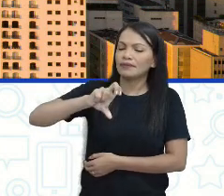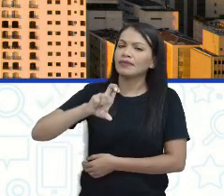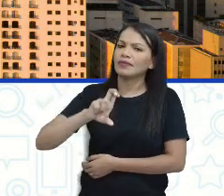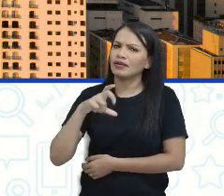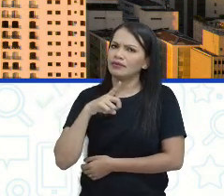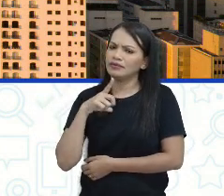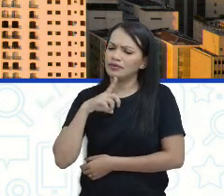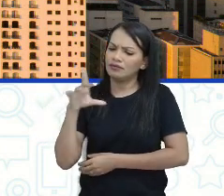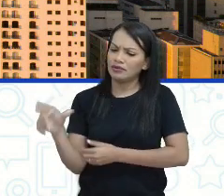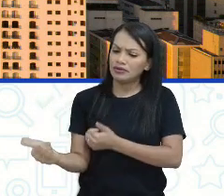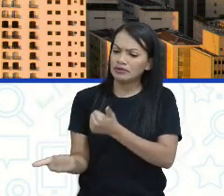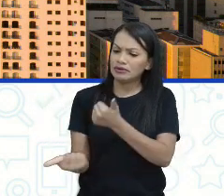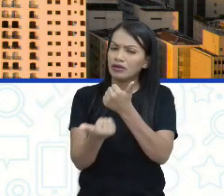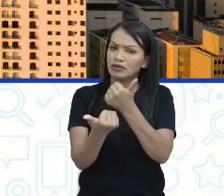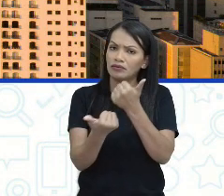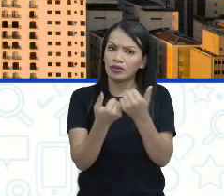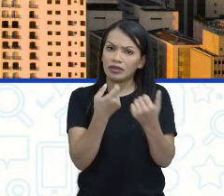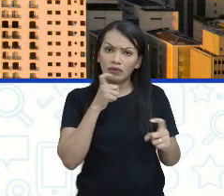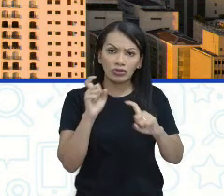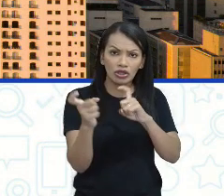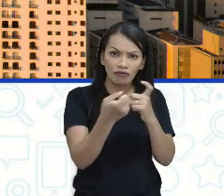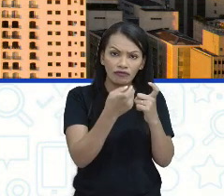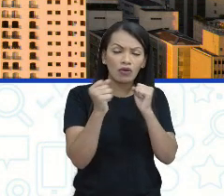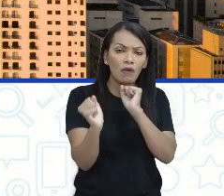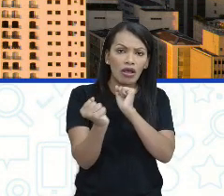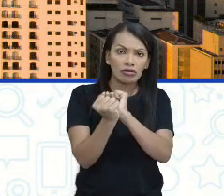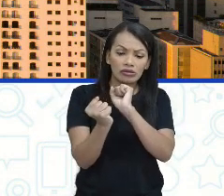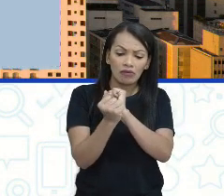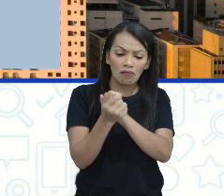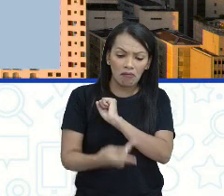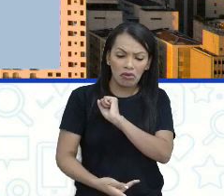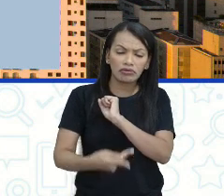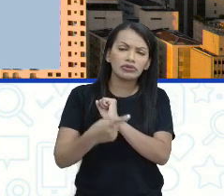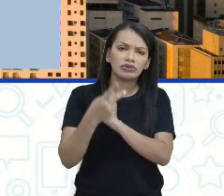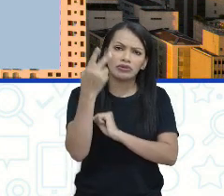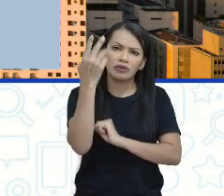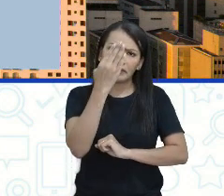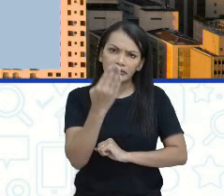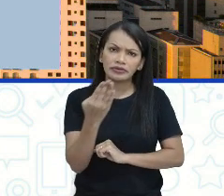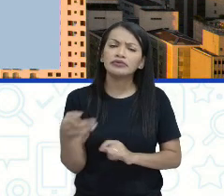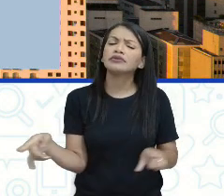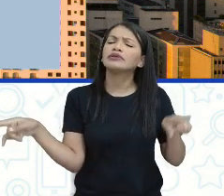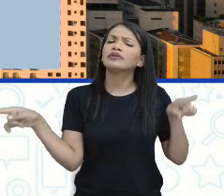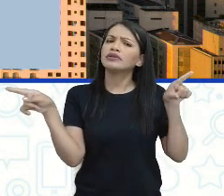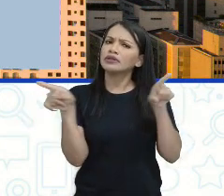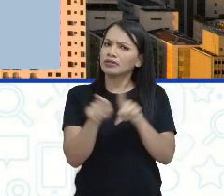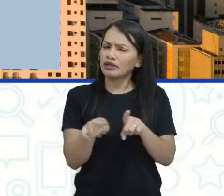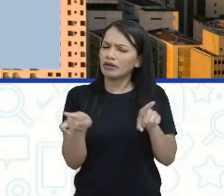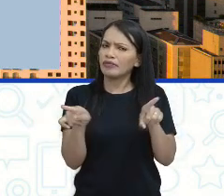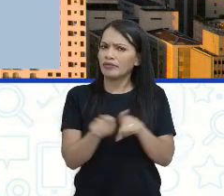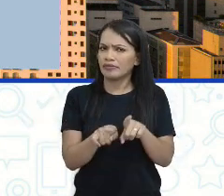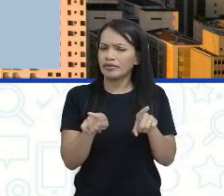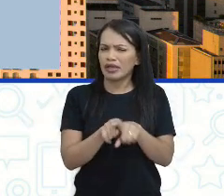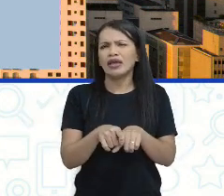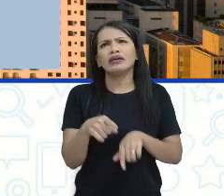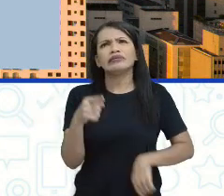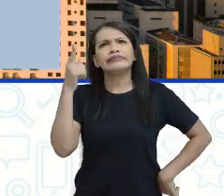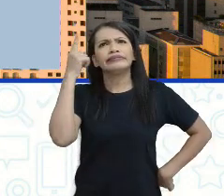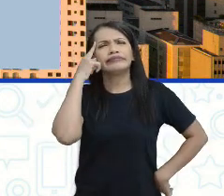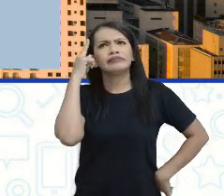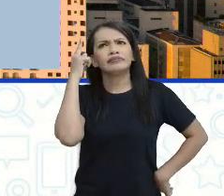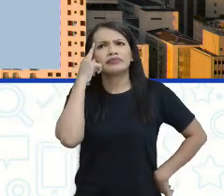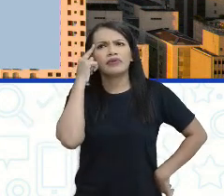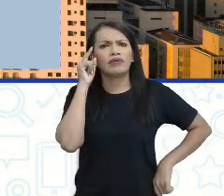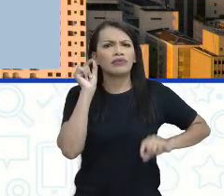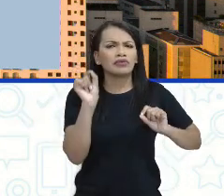que foi substituído pela crítica à escravidão existente no Brasil. E também ele vai dando um